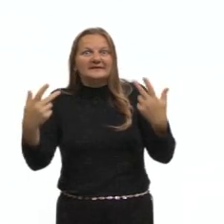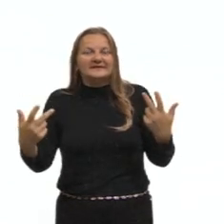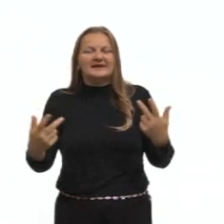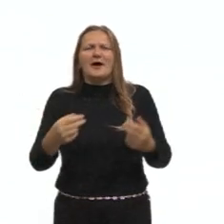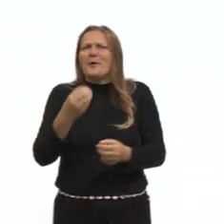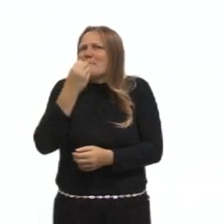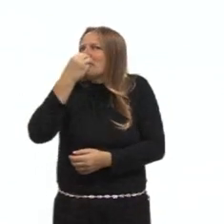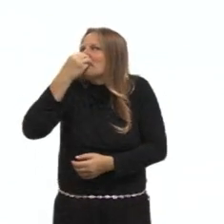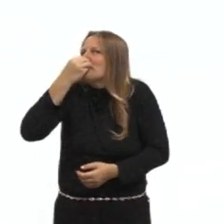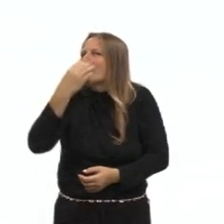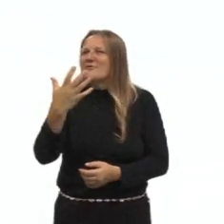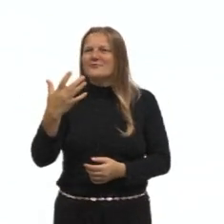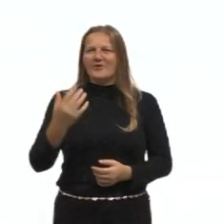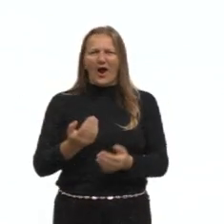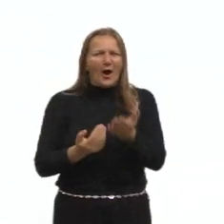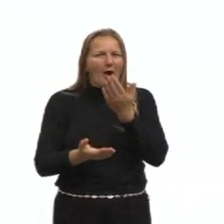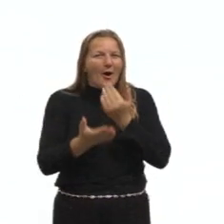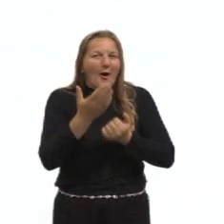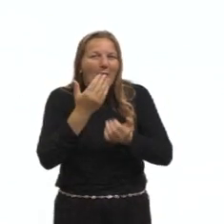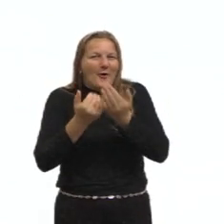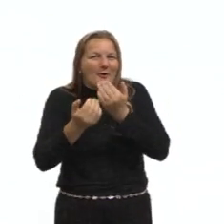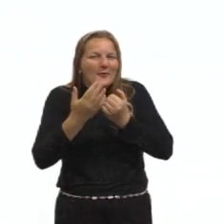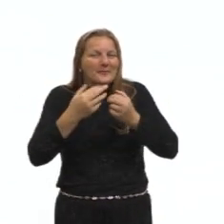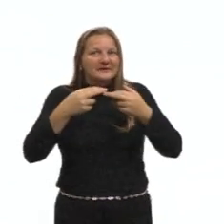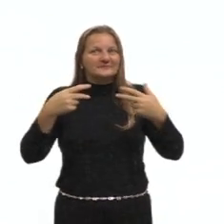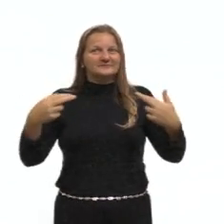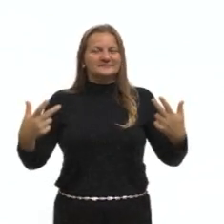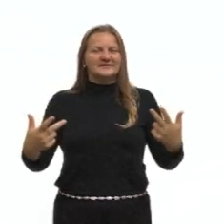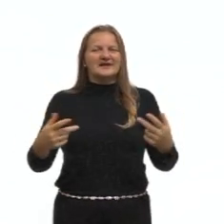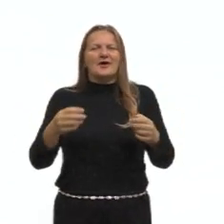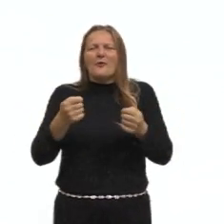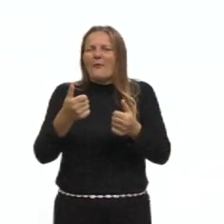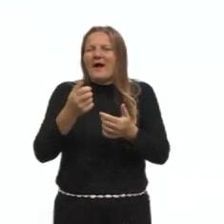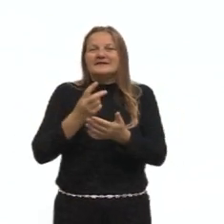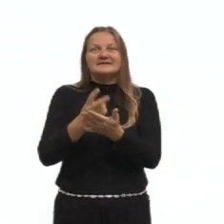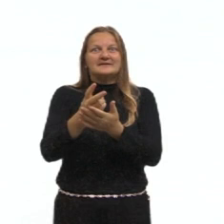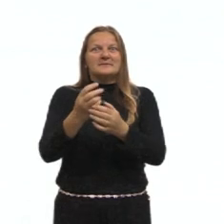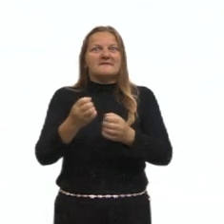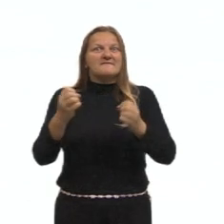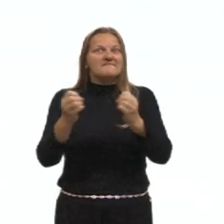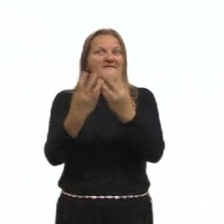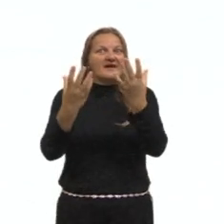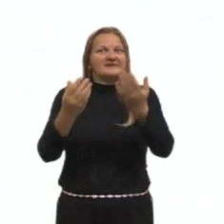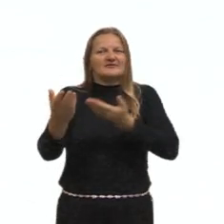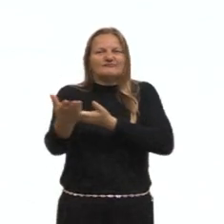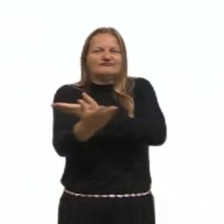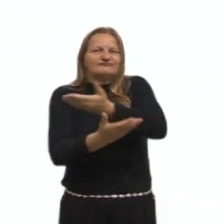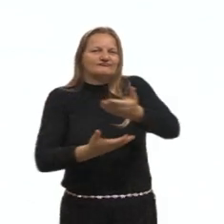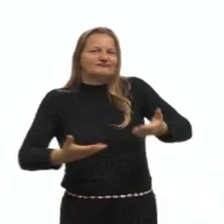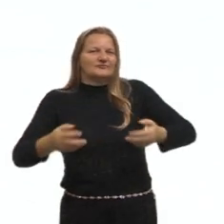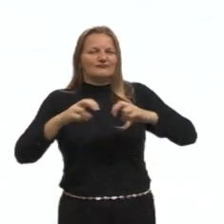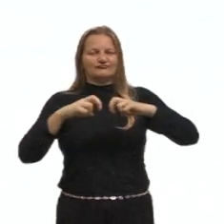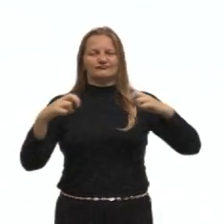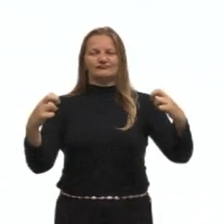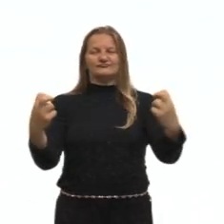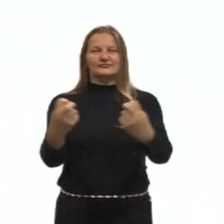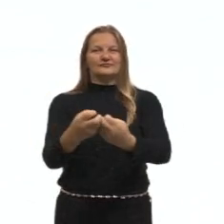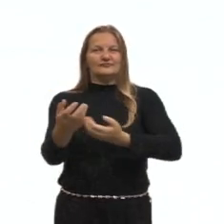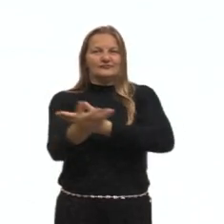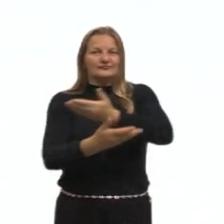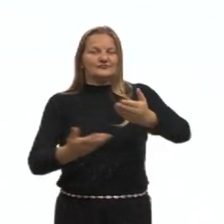comer né normalmente A comida está vinculada momentos confraternização agora chegando no final de ano e tem esses